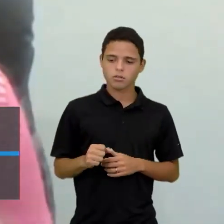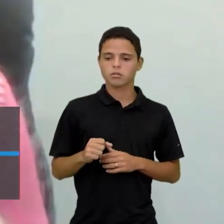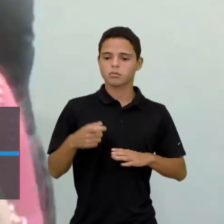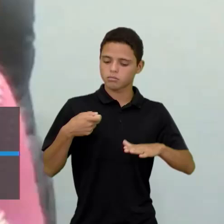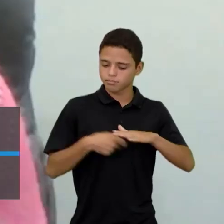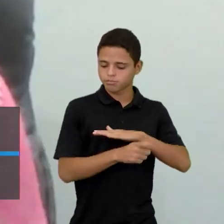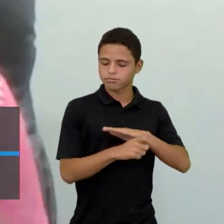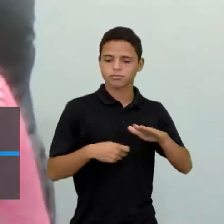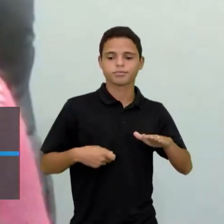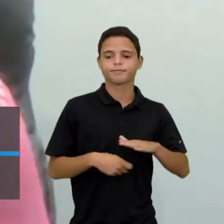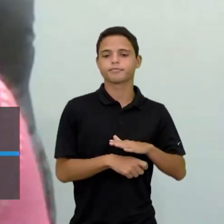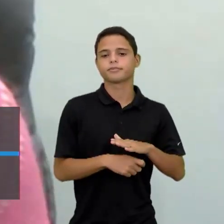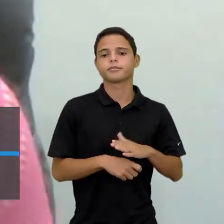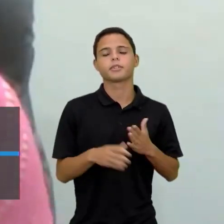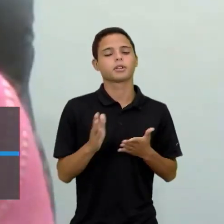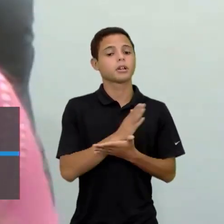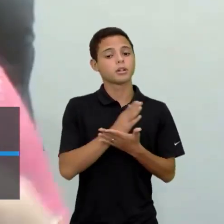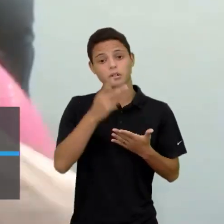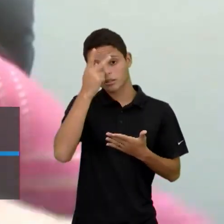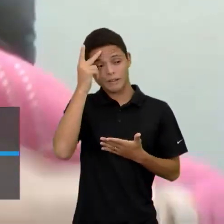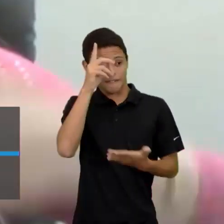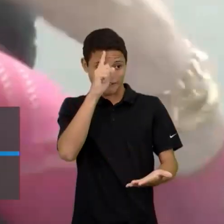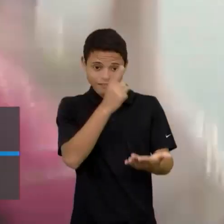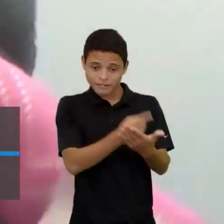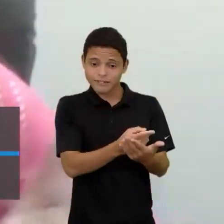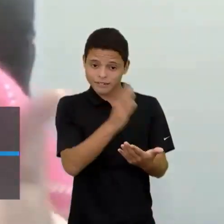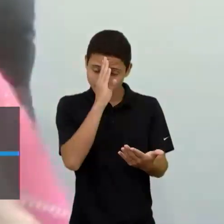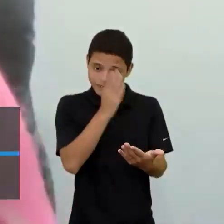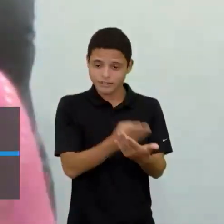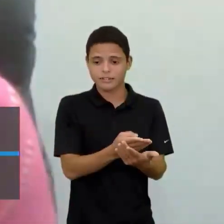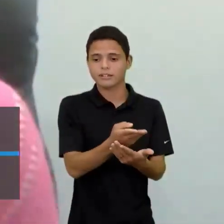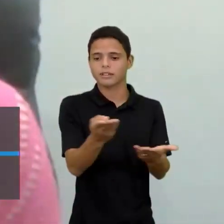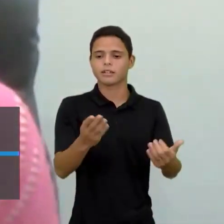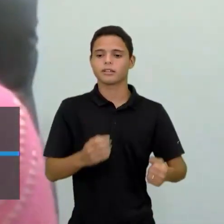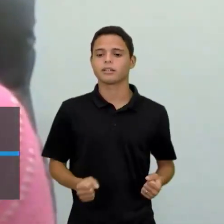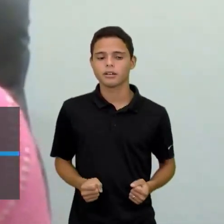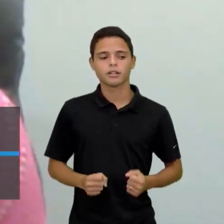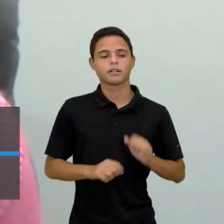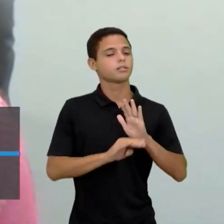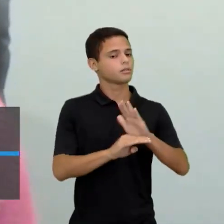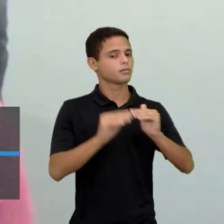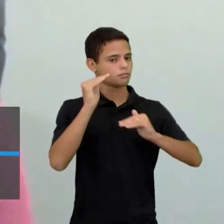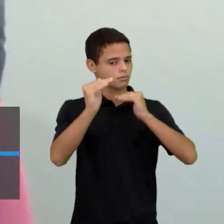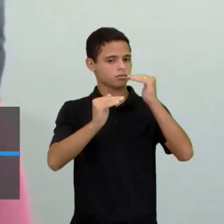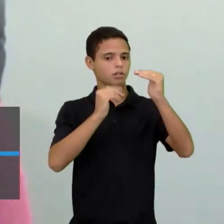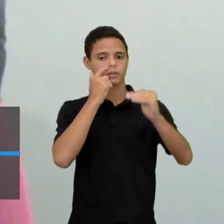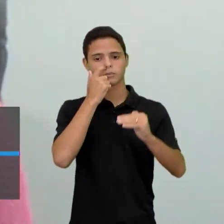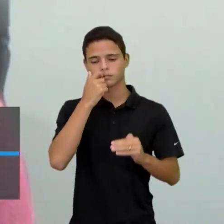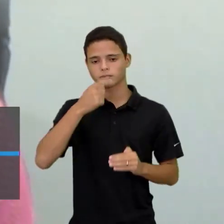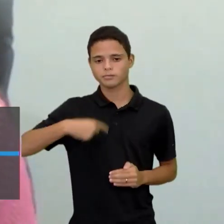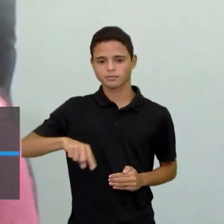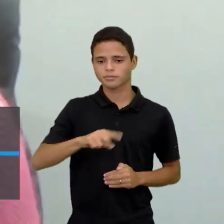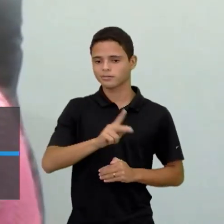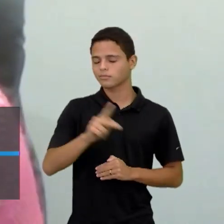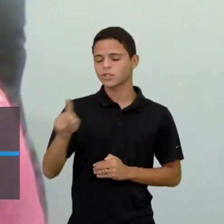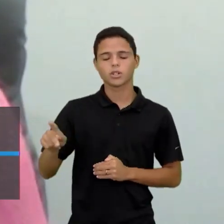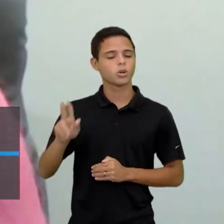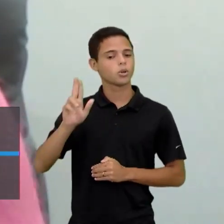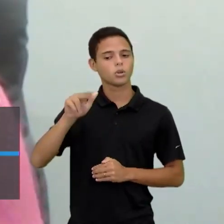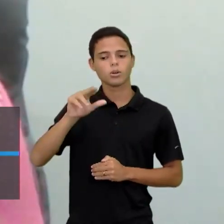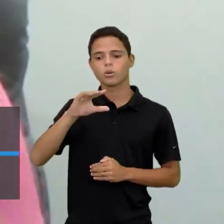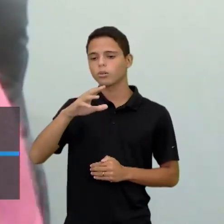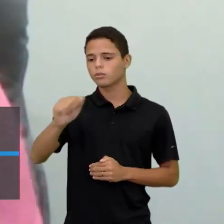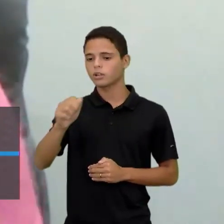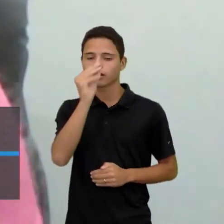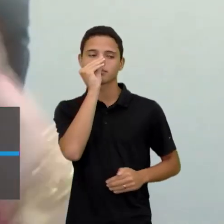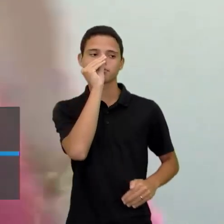Houve pessoas que acreditaram em você. Isso te fez ir para frente. Então, nós, como professores, jamais devemos limitar por uma